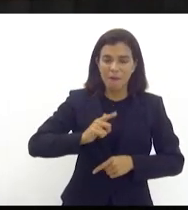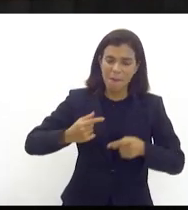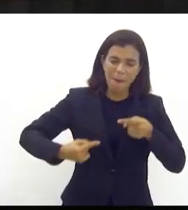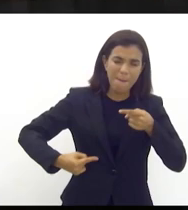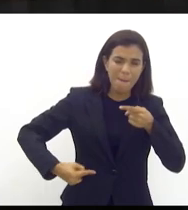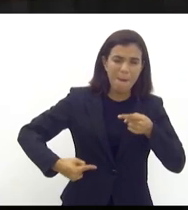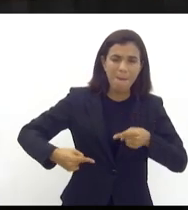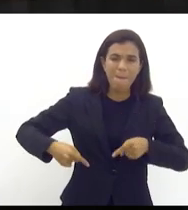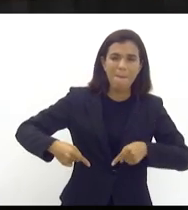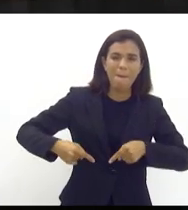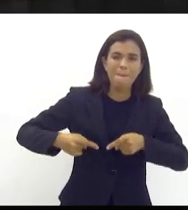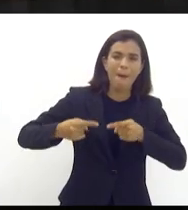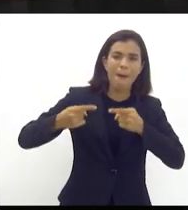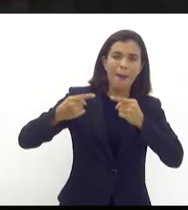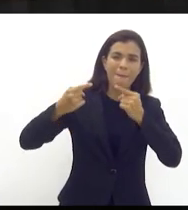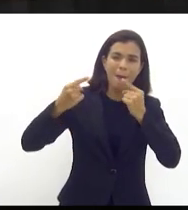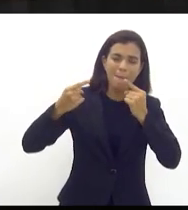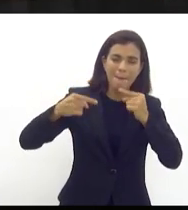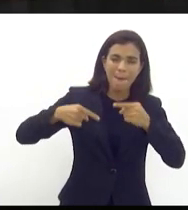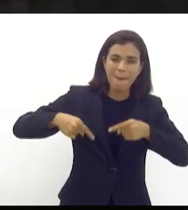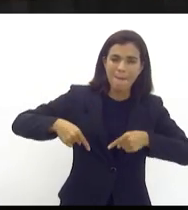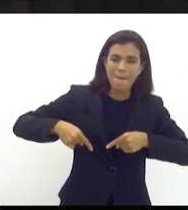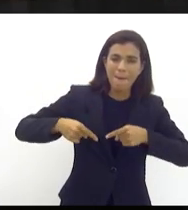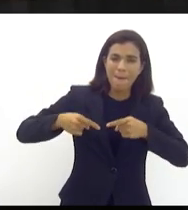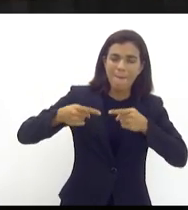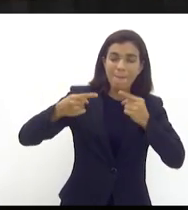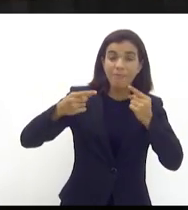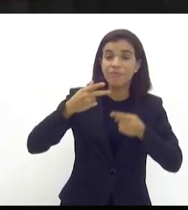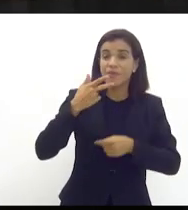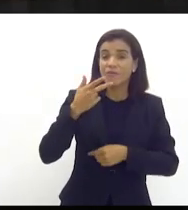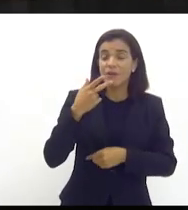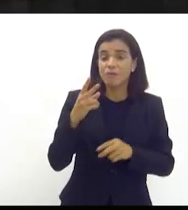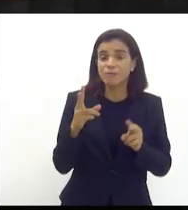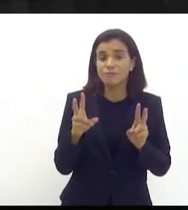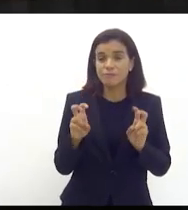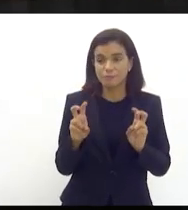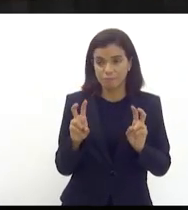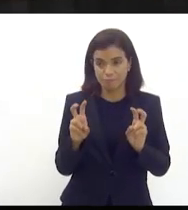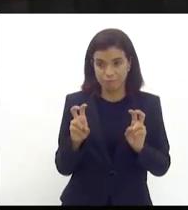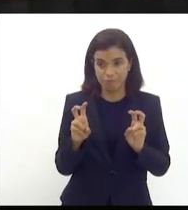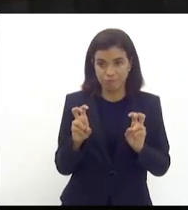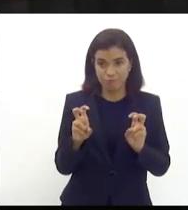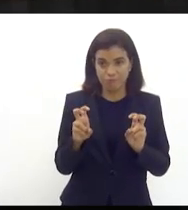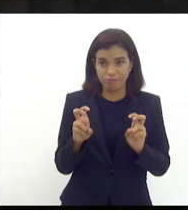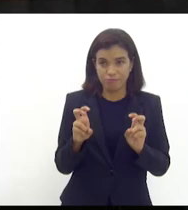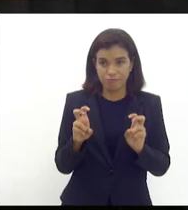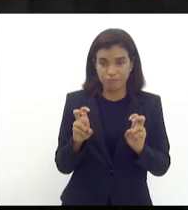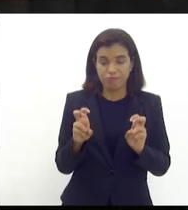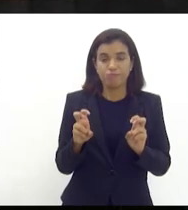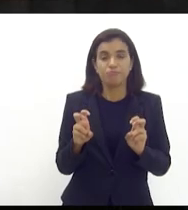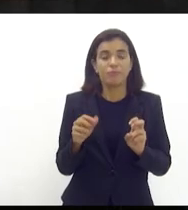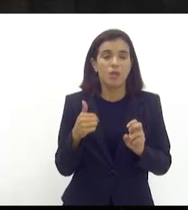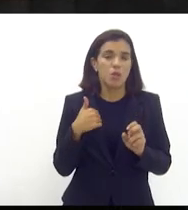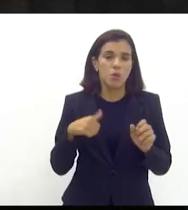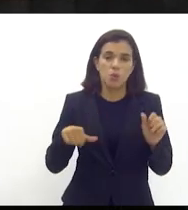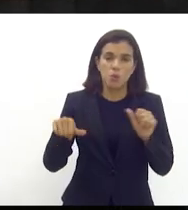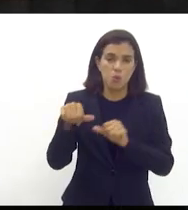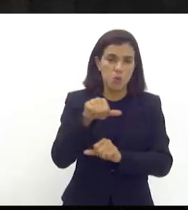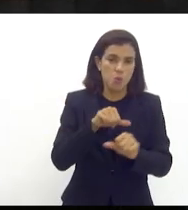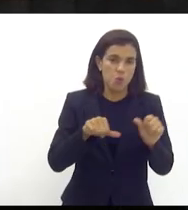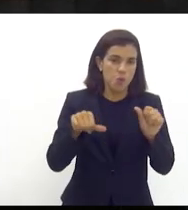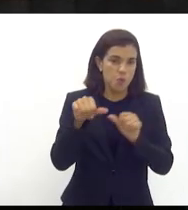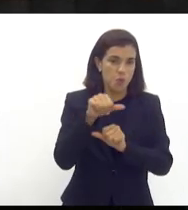debate em que muito se disse, né, mas eu não mudo